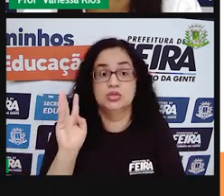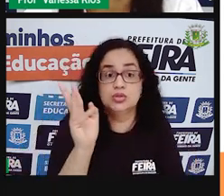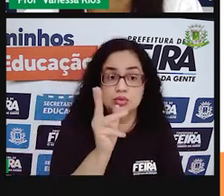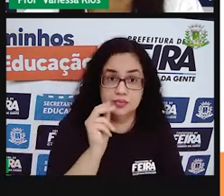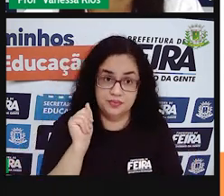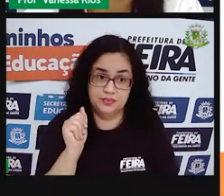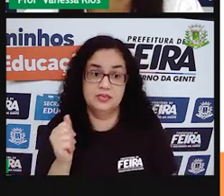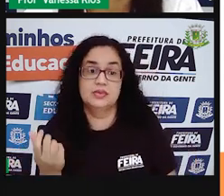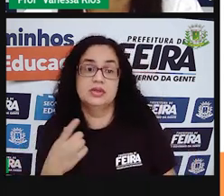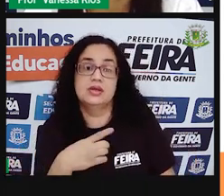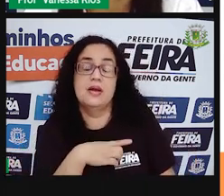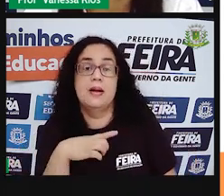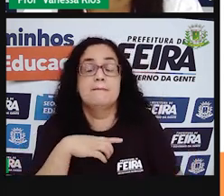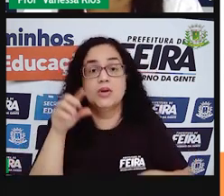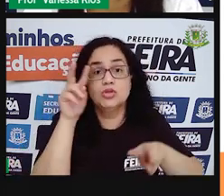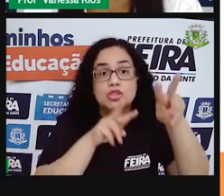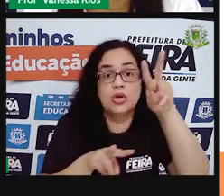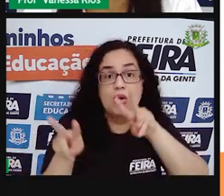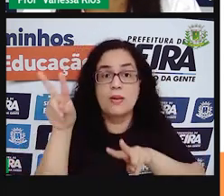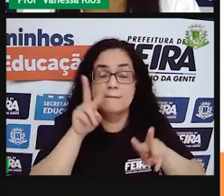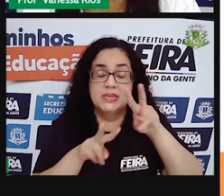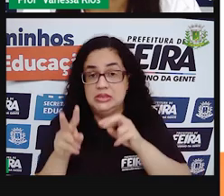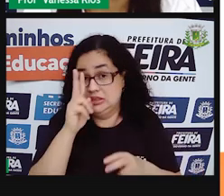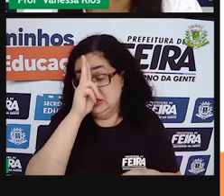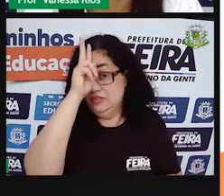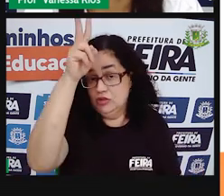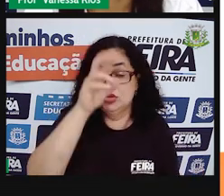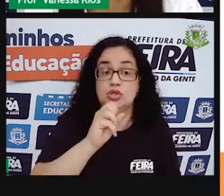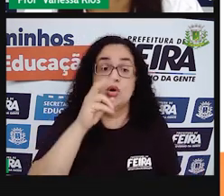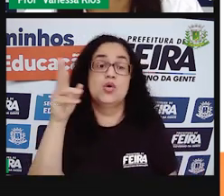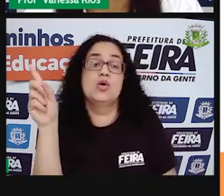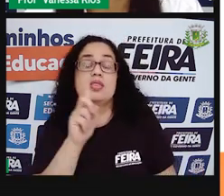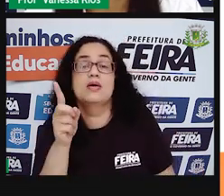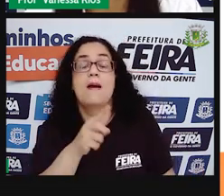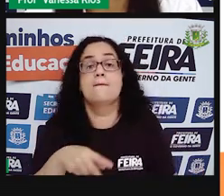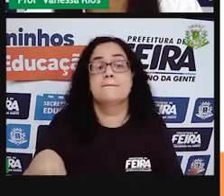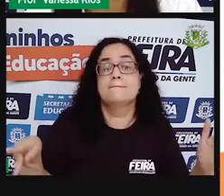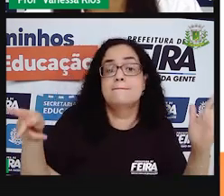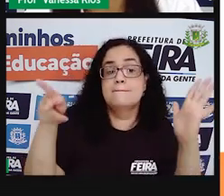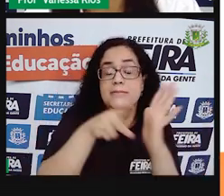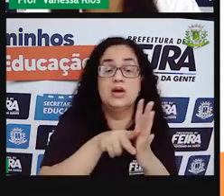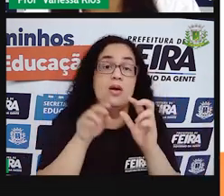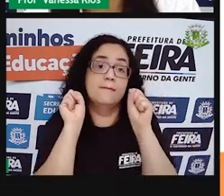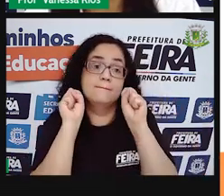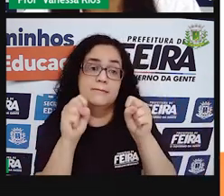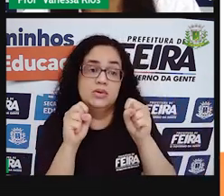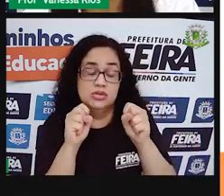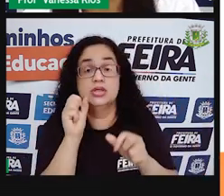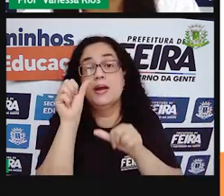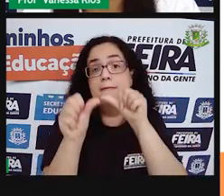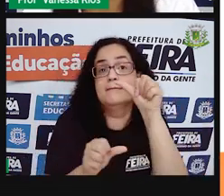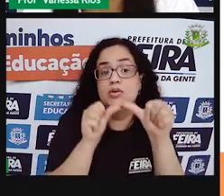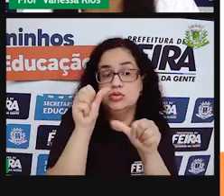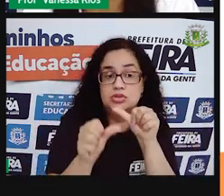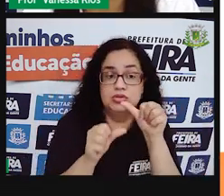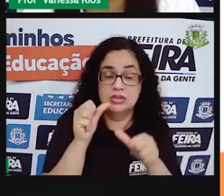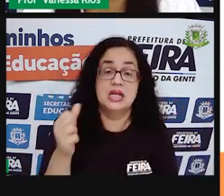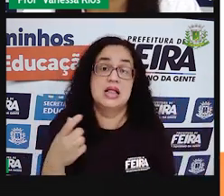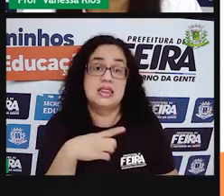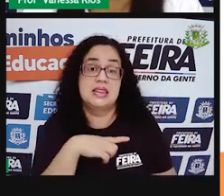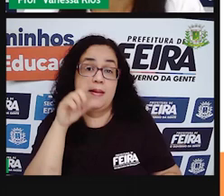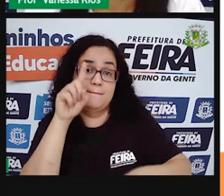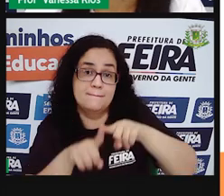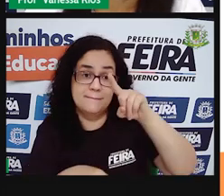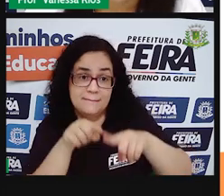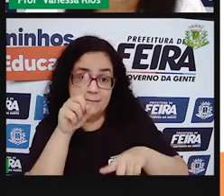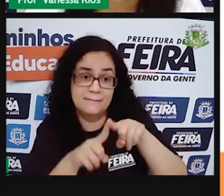rodeiam, eles podem observar a resistência porque é uma propriedade que pode ser quantificada. Então, existem